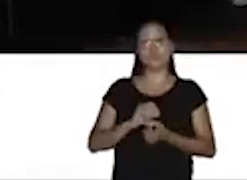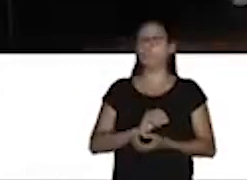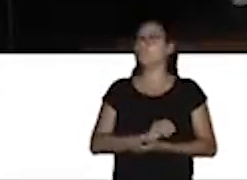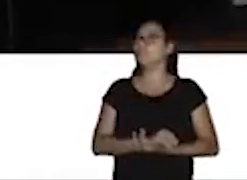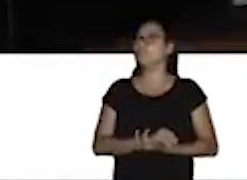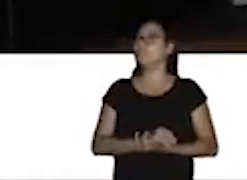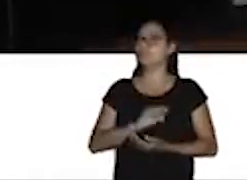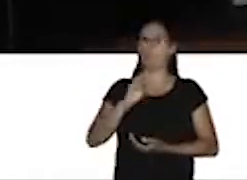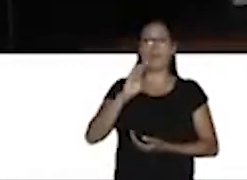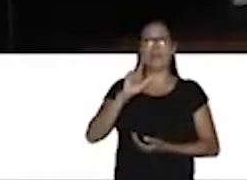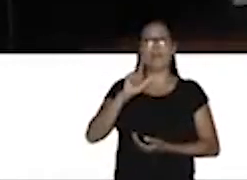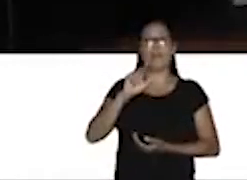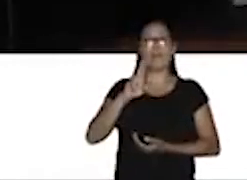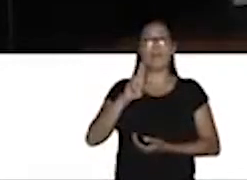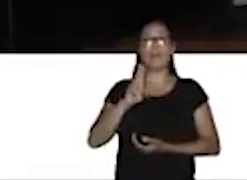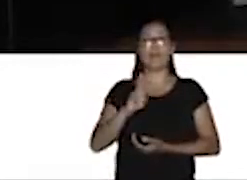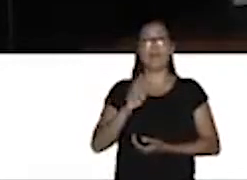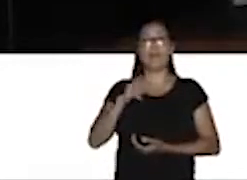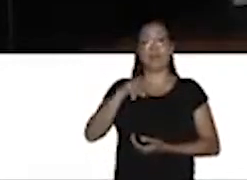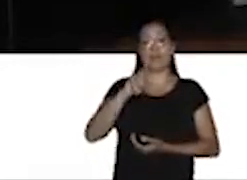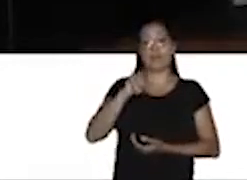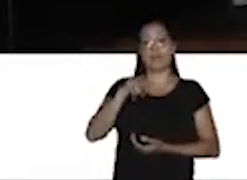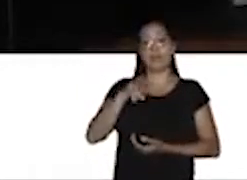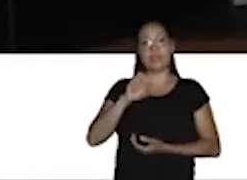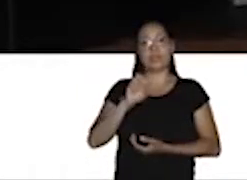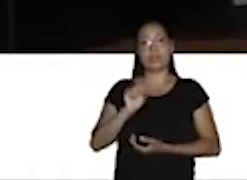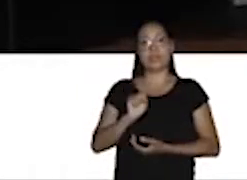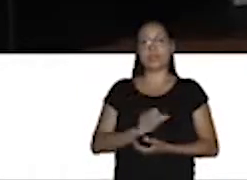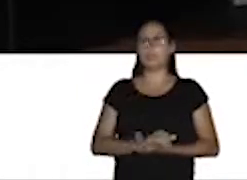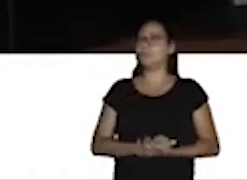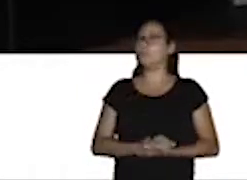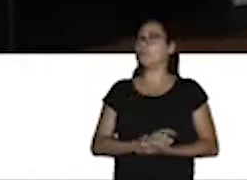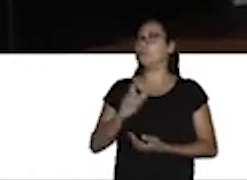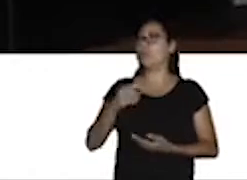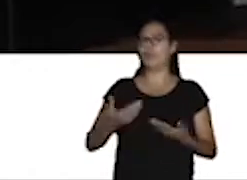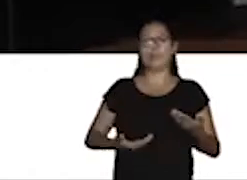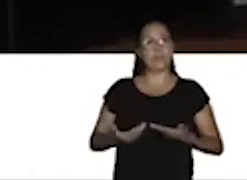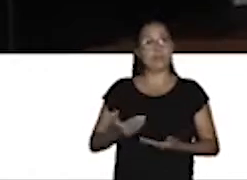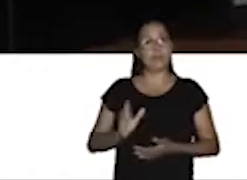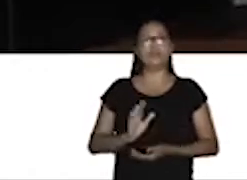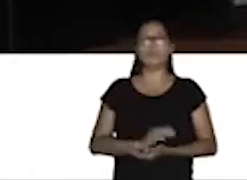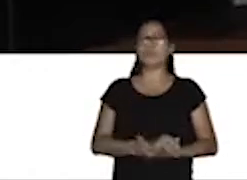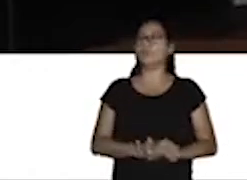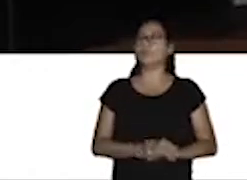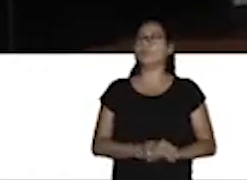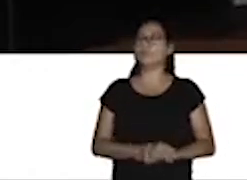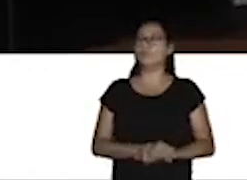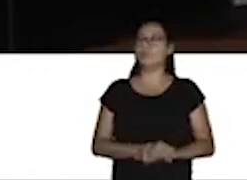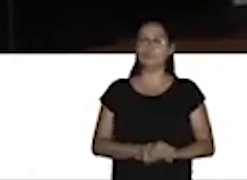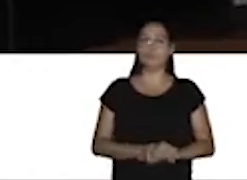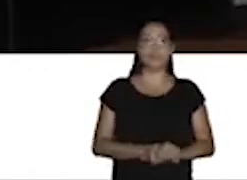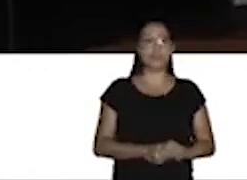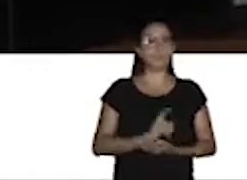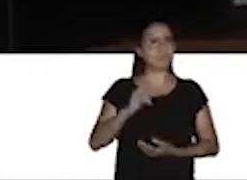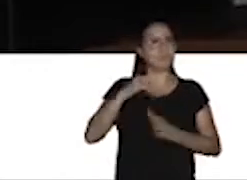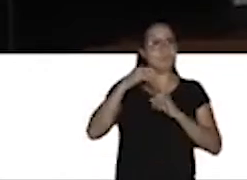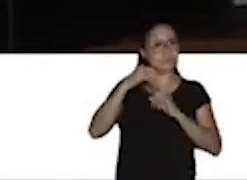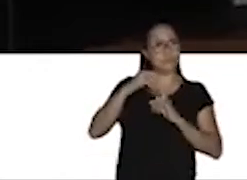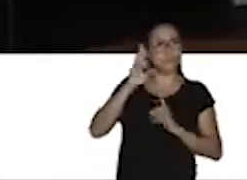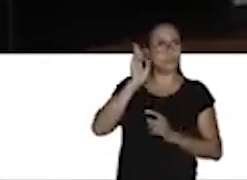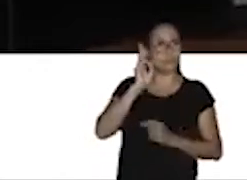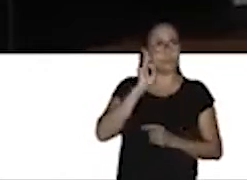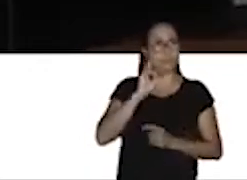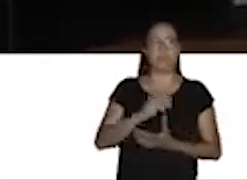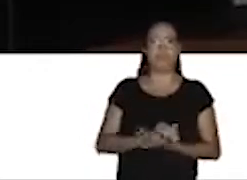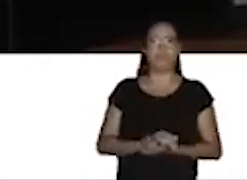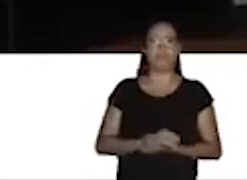Nunes. Ah, o Blau Nunes é o mais importante. Não, o Blau Nunes não é. O Blau Nunes é empregado, rapaz. Não, mas ele que é o herói da história. Não,